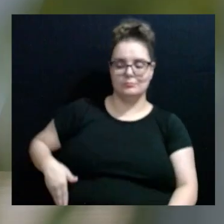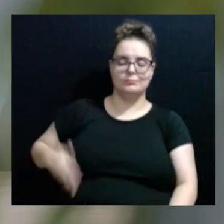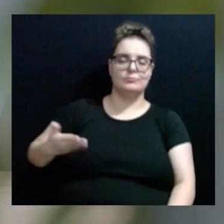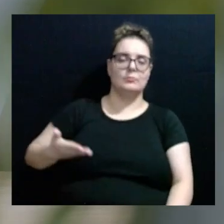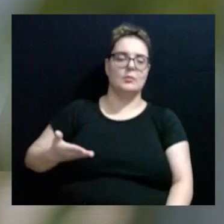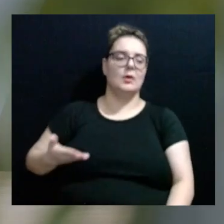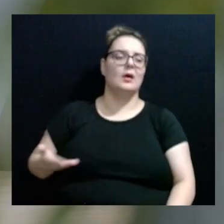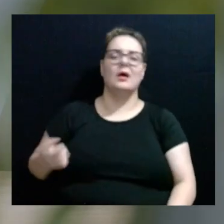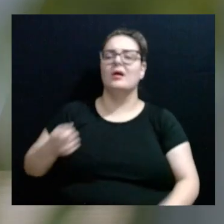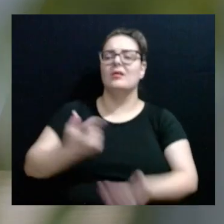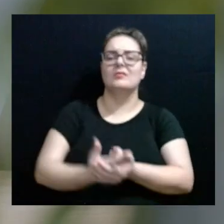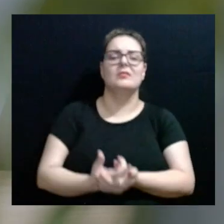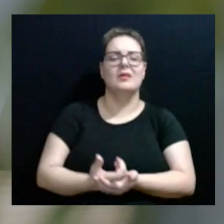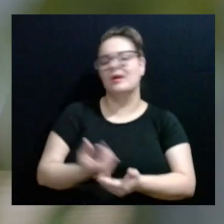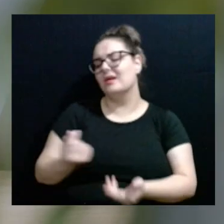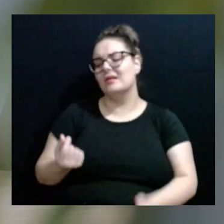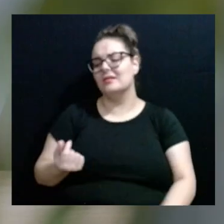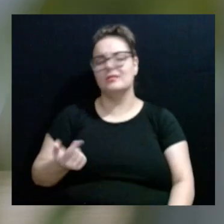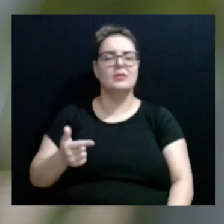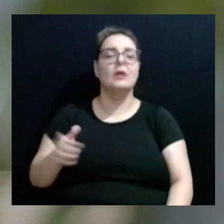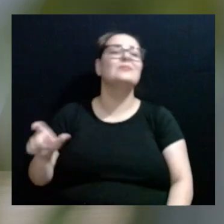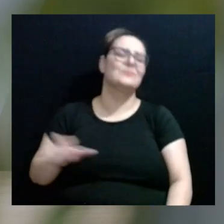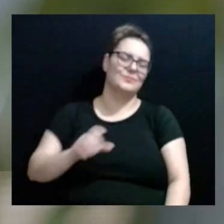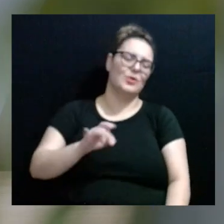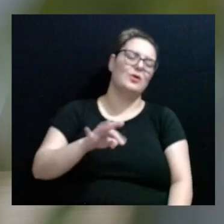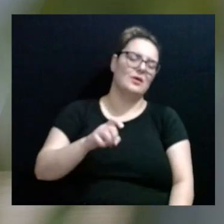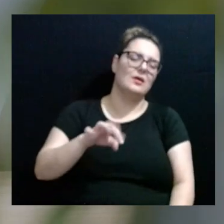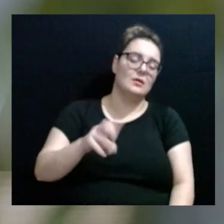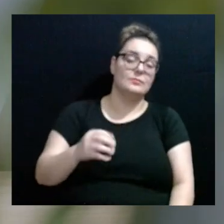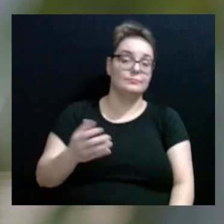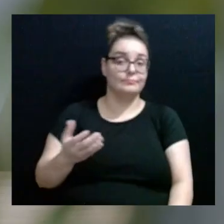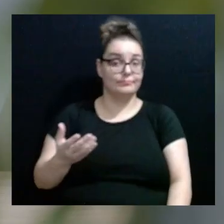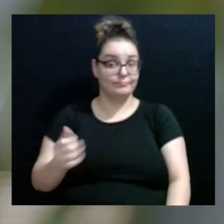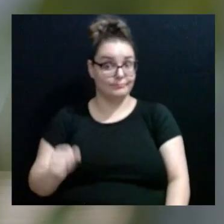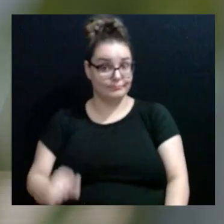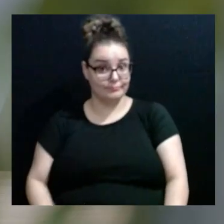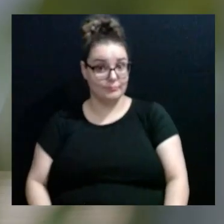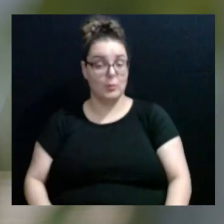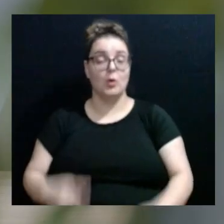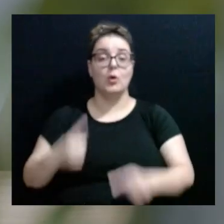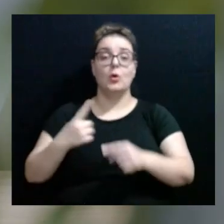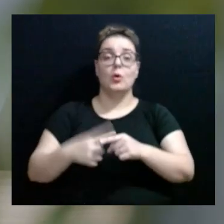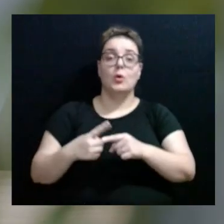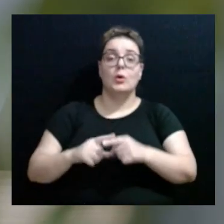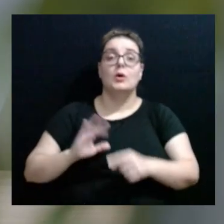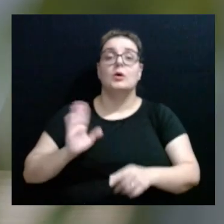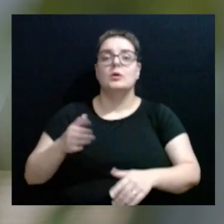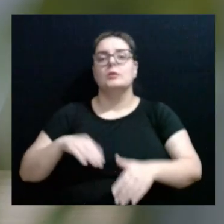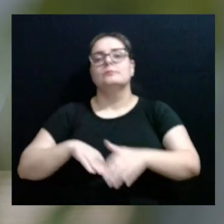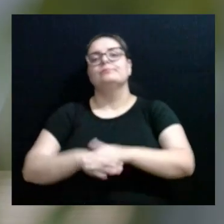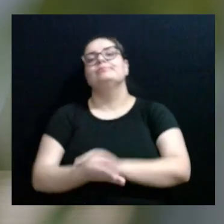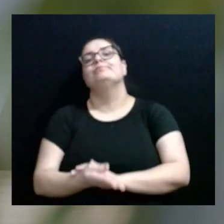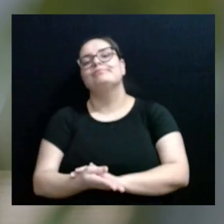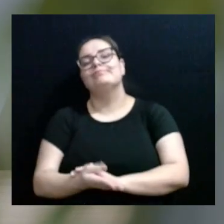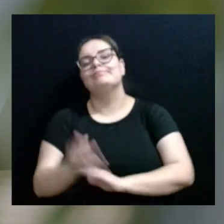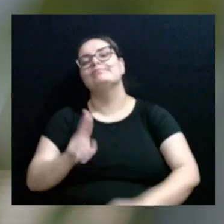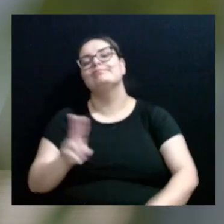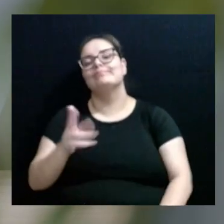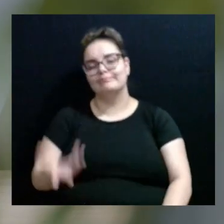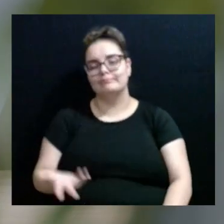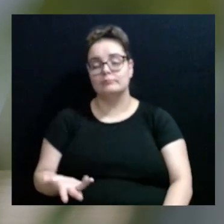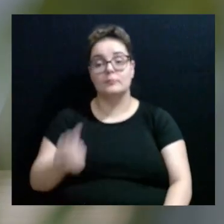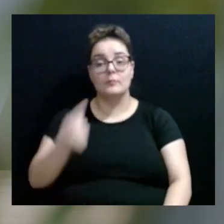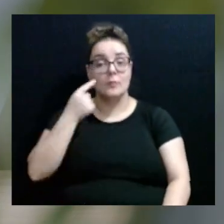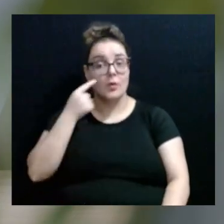carteira, ele está na sua bolsa, eu vou comprar isso aqui, você está com o dinheiro e fala, não, no crédito. Por quê? Porque nós já